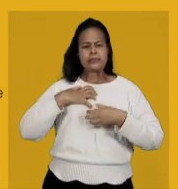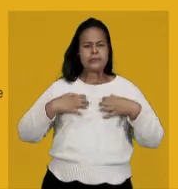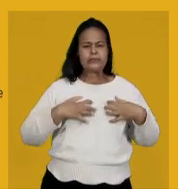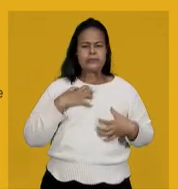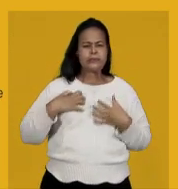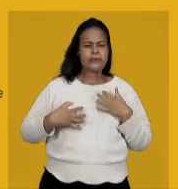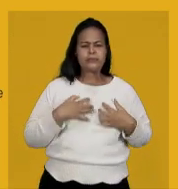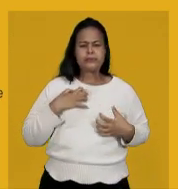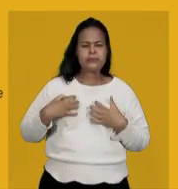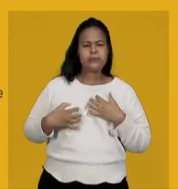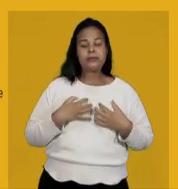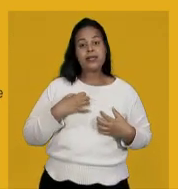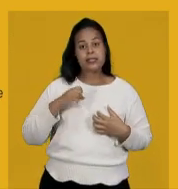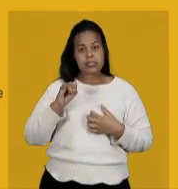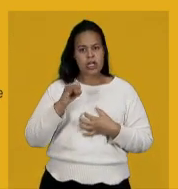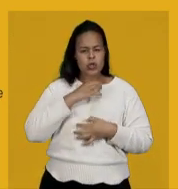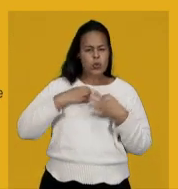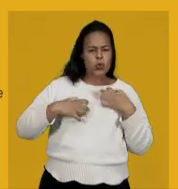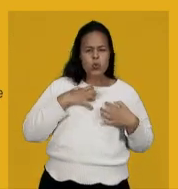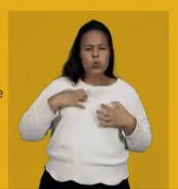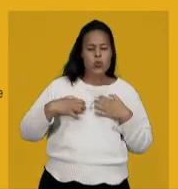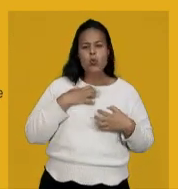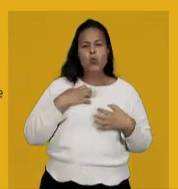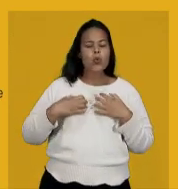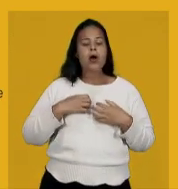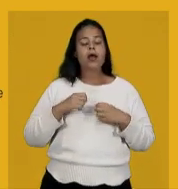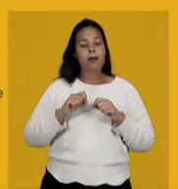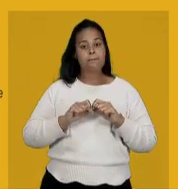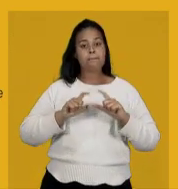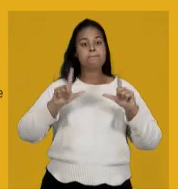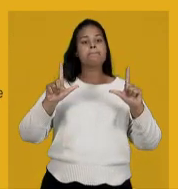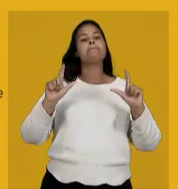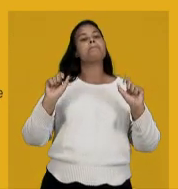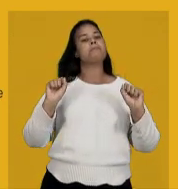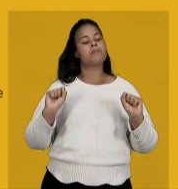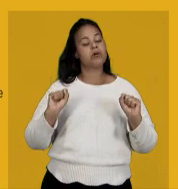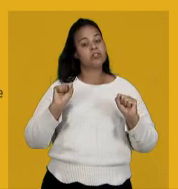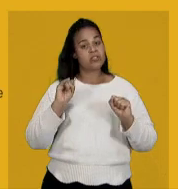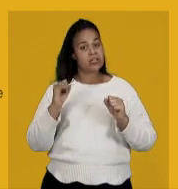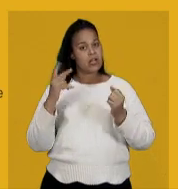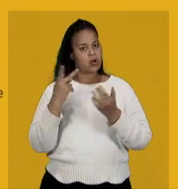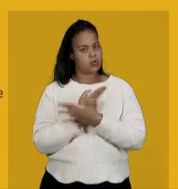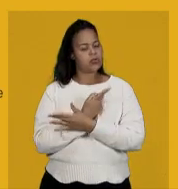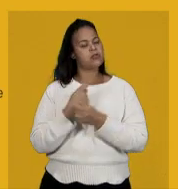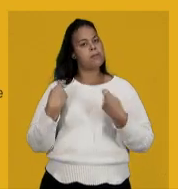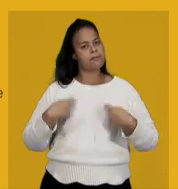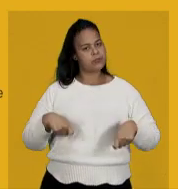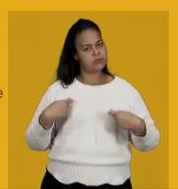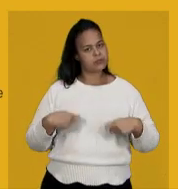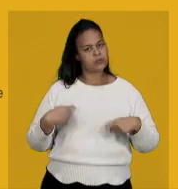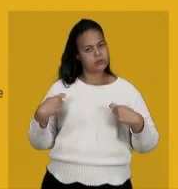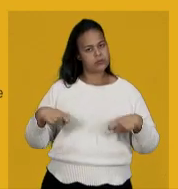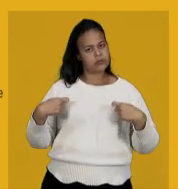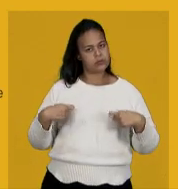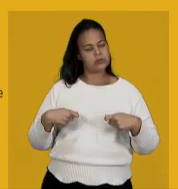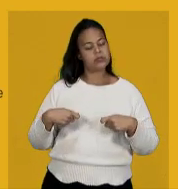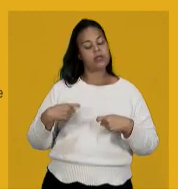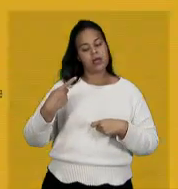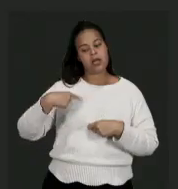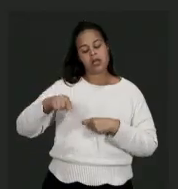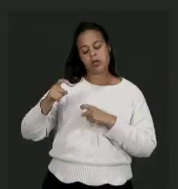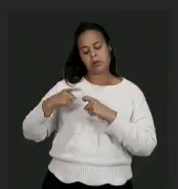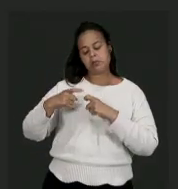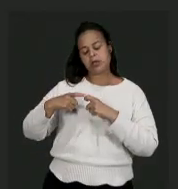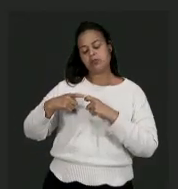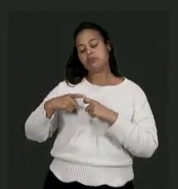Aí o médico é que vai falar isso, que vai aumentar a quantidade caso a pessoa precise, numa consulta médica.